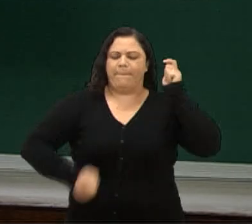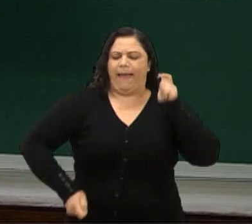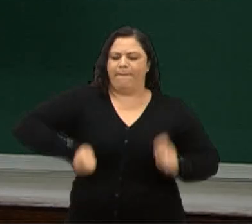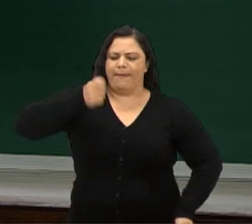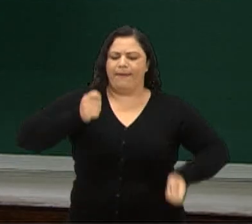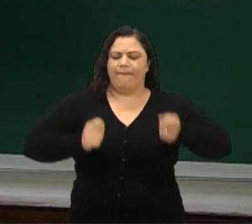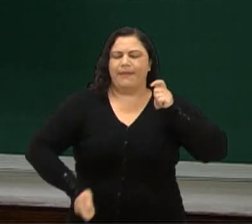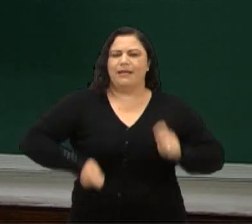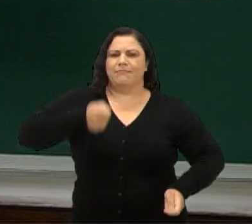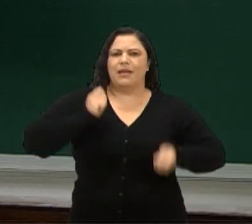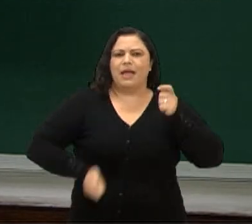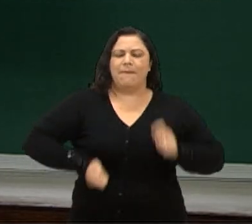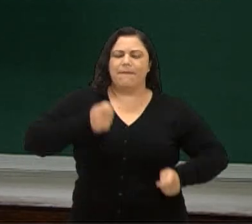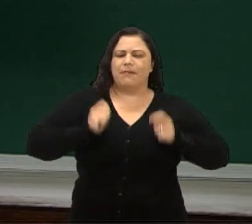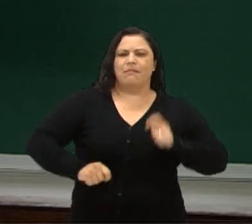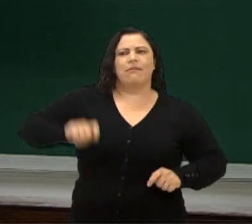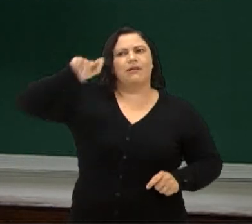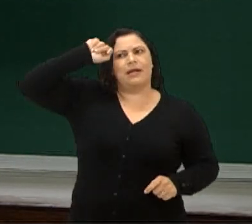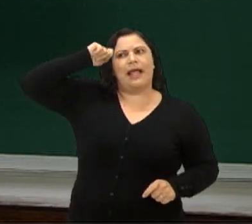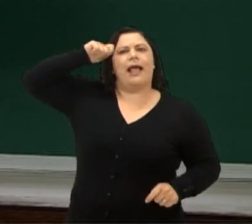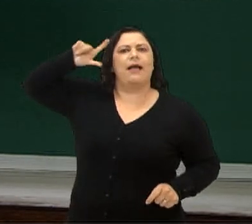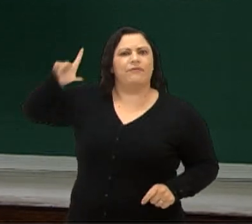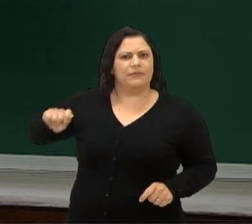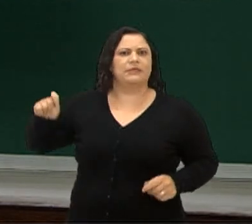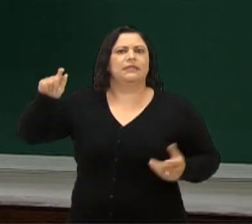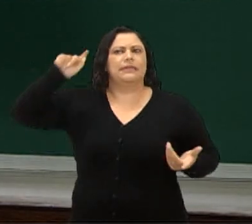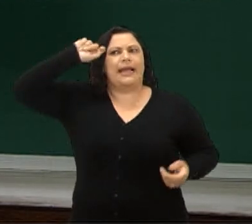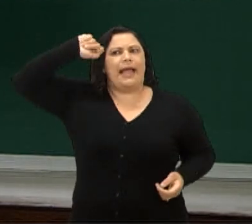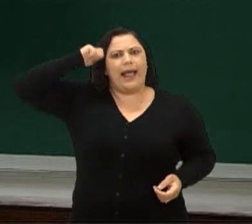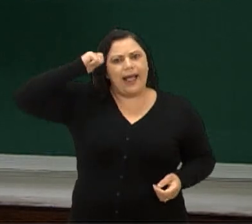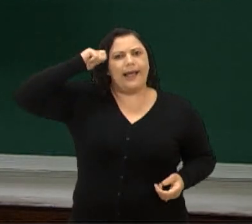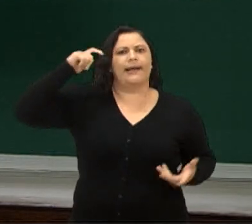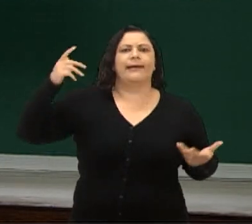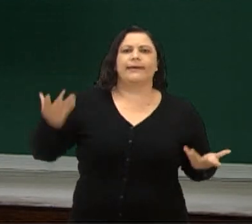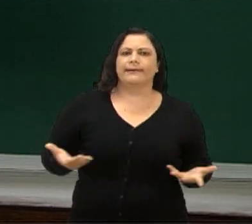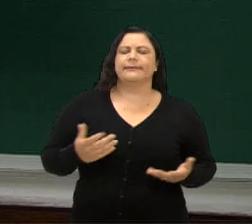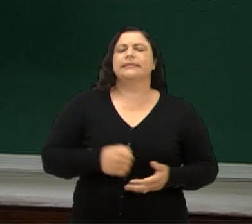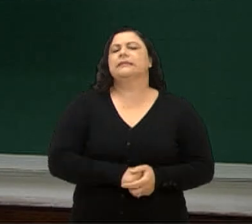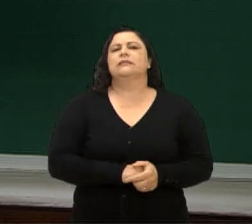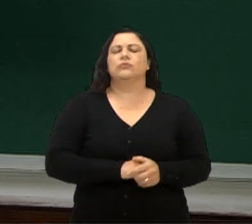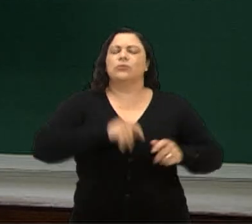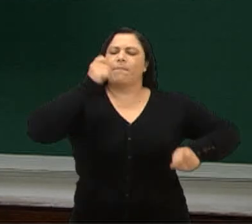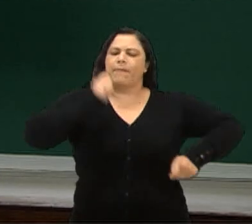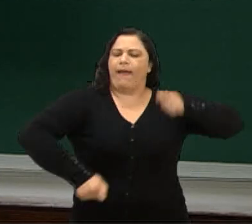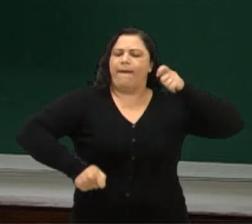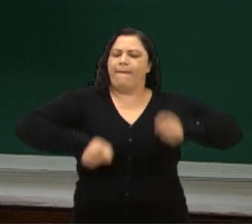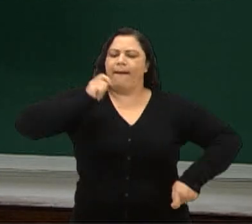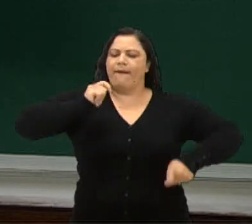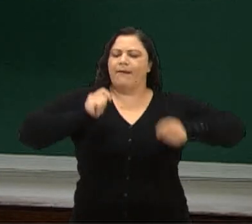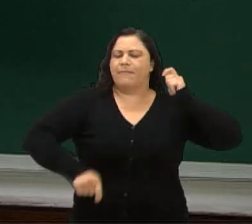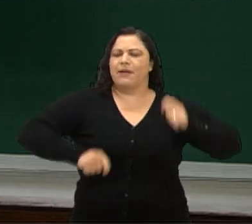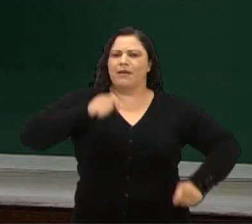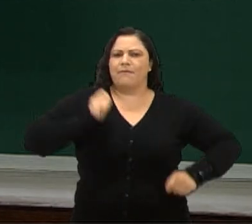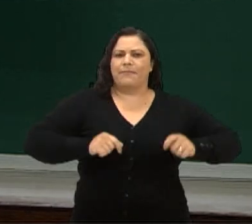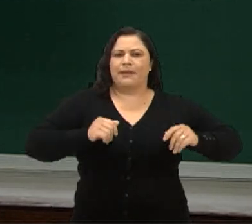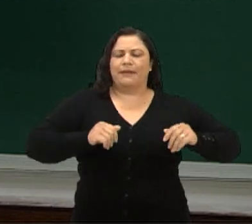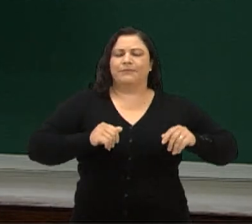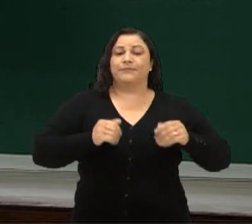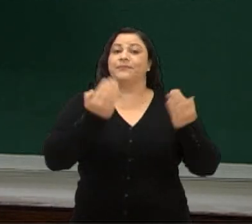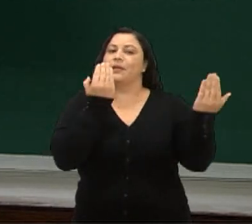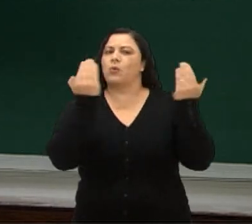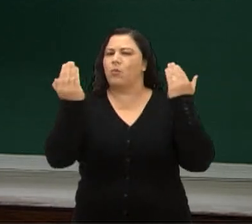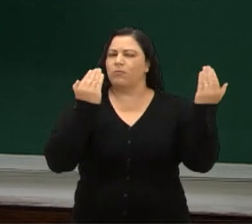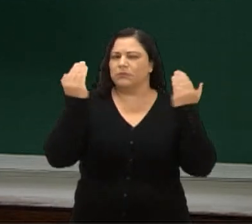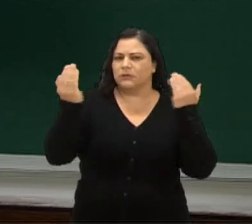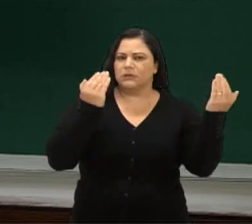africanos. A trilha sonora é comparada à força dos tambores africanos, neste trecho aqui. Quais os efeitos de sentido trazidos